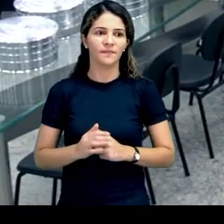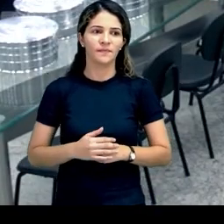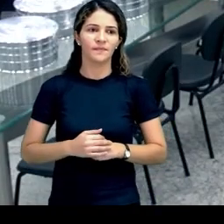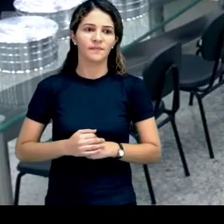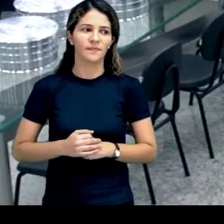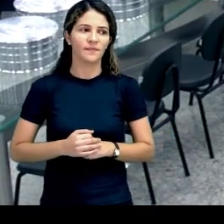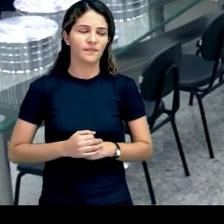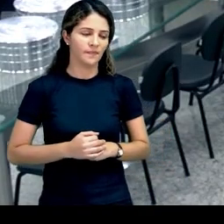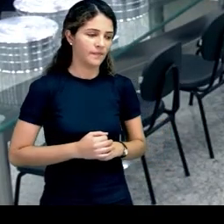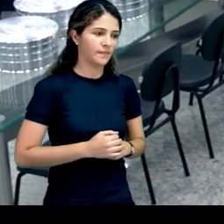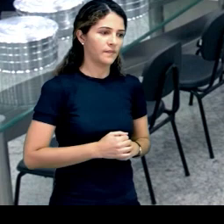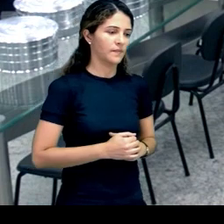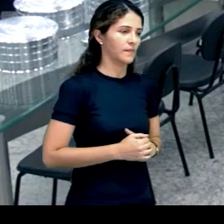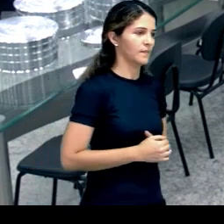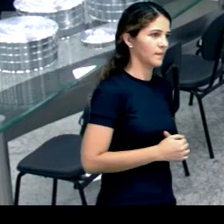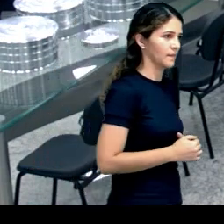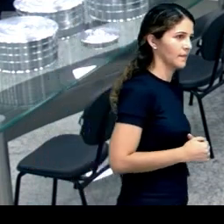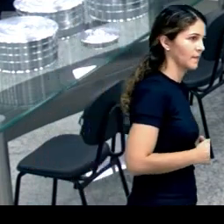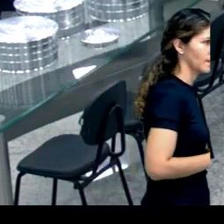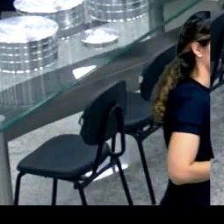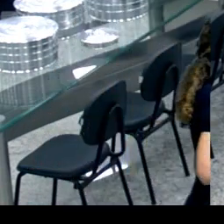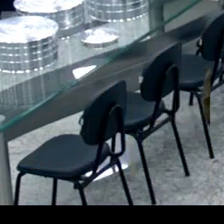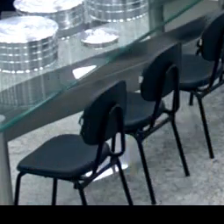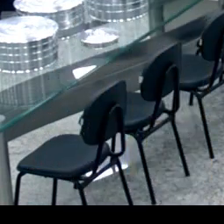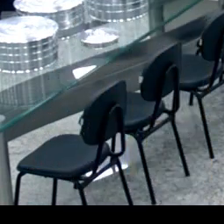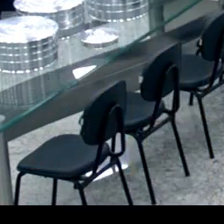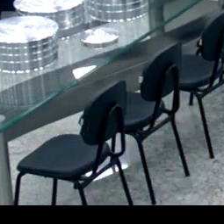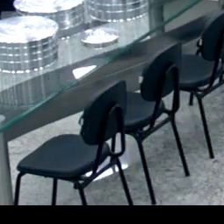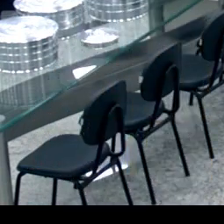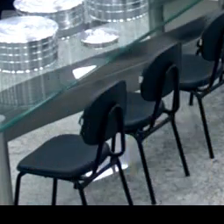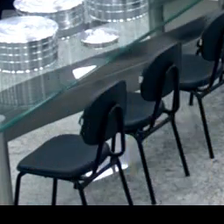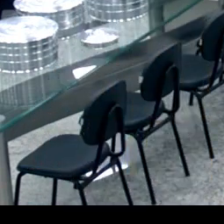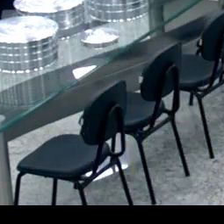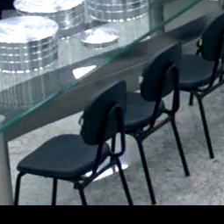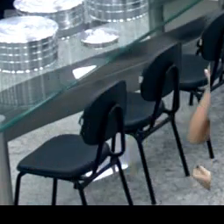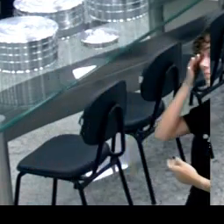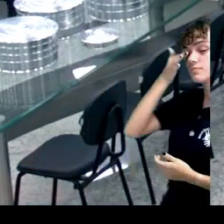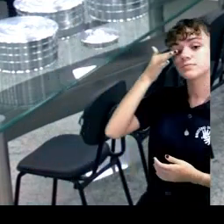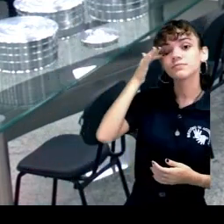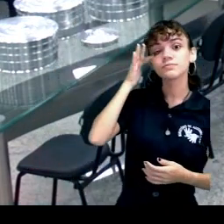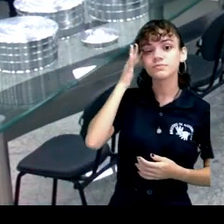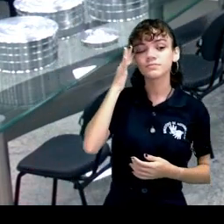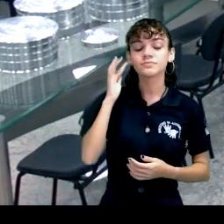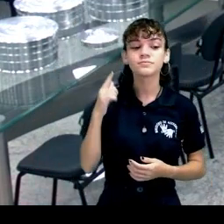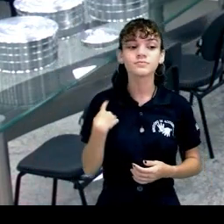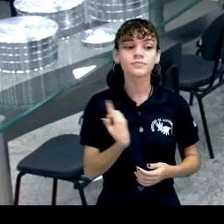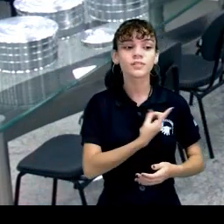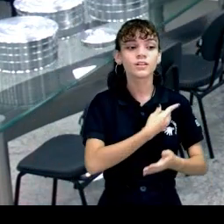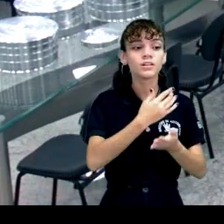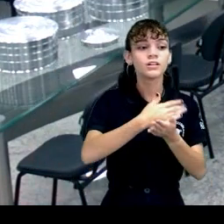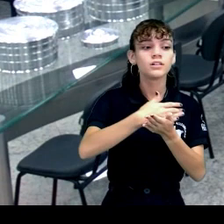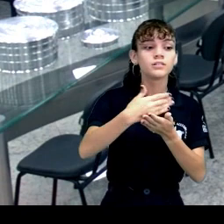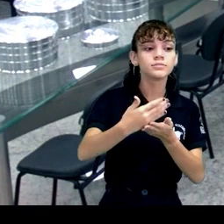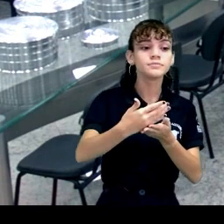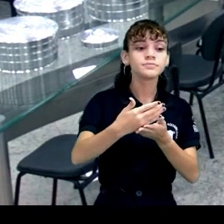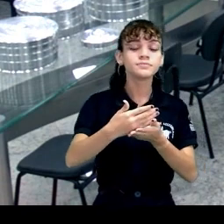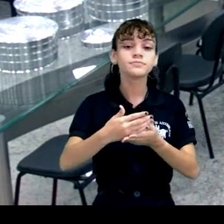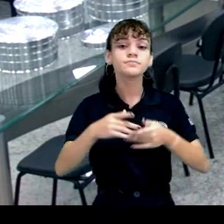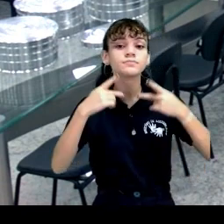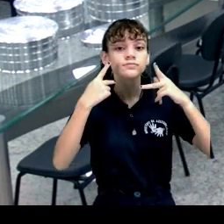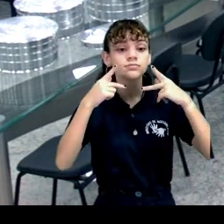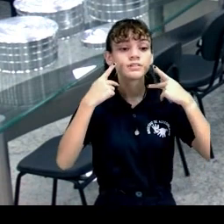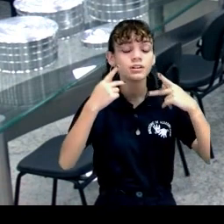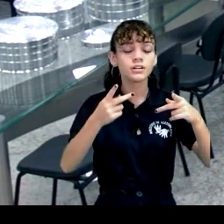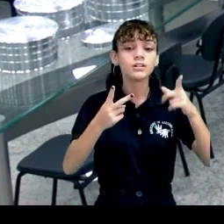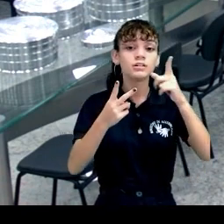A reflexão, nós dividimos na verdade em duas meditações. Pastor Luiz Carlos, ele iniciou o capítulo 17 de